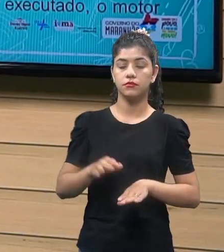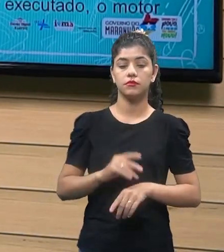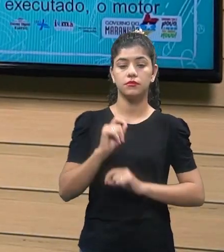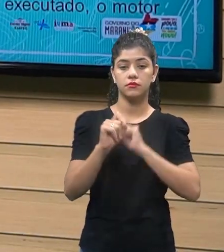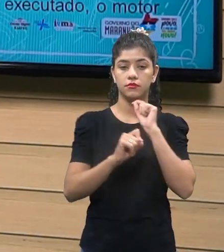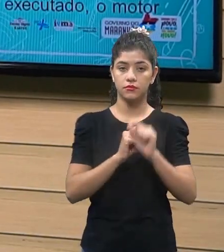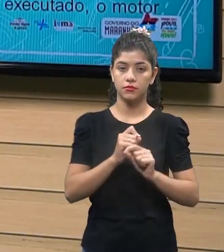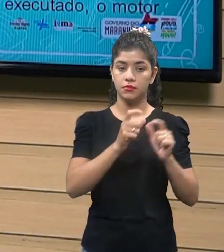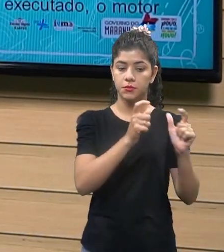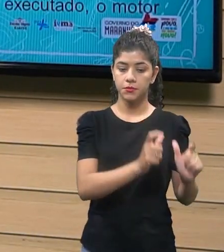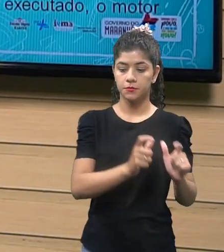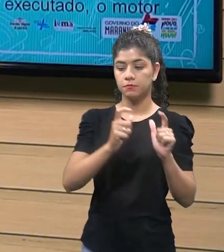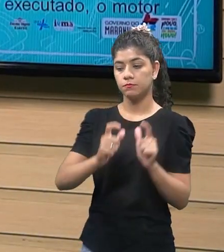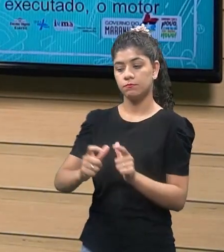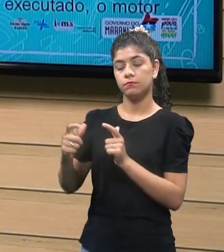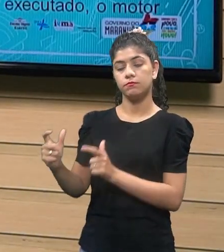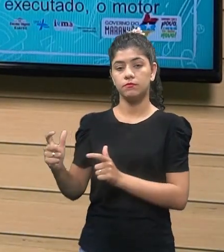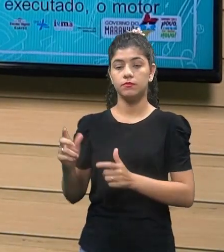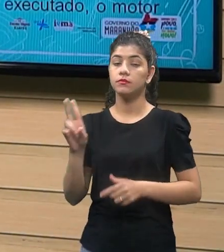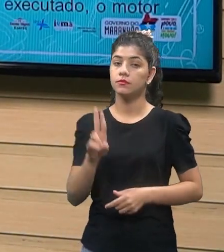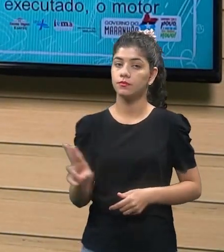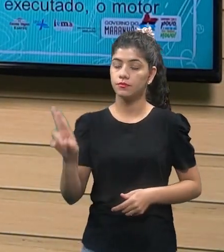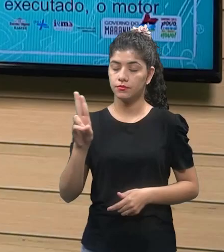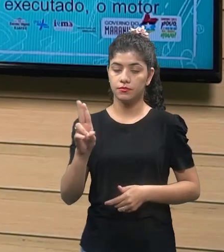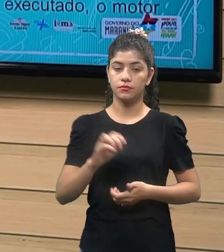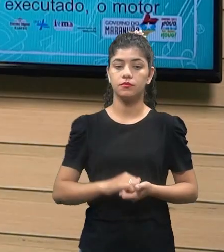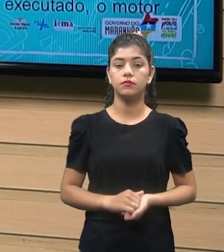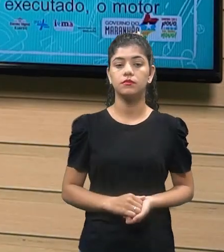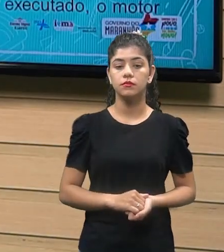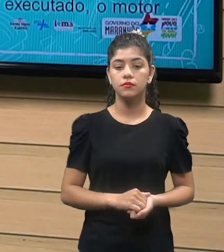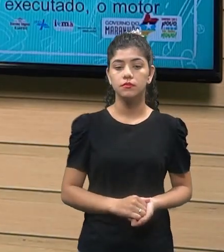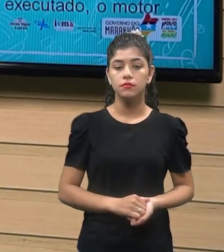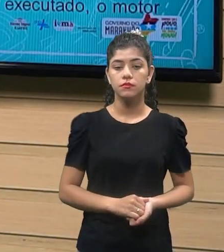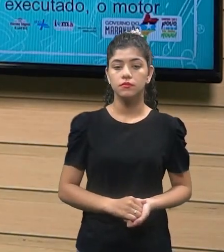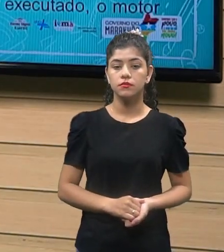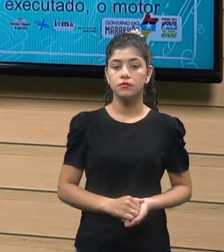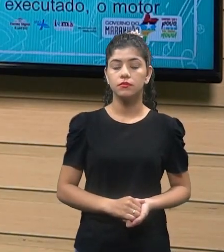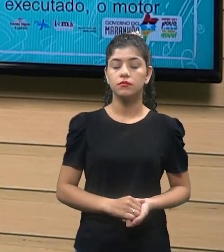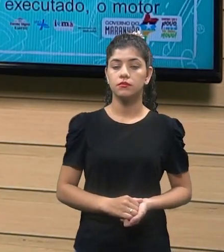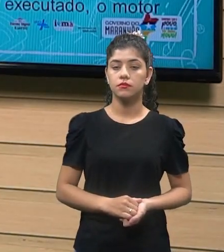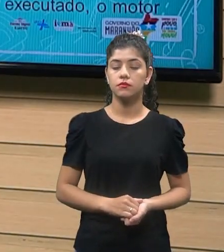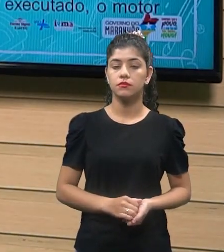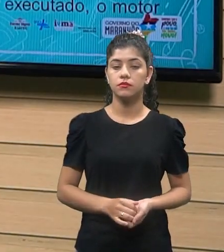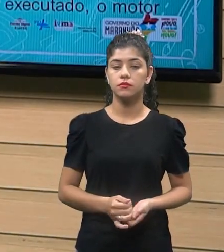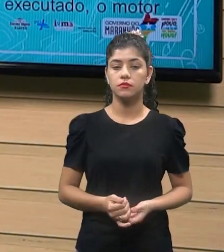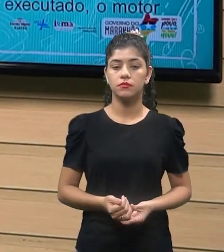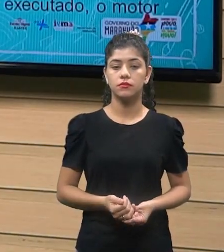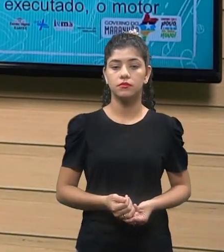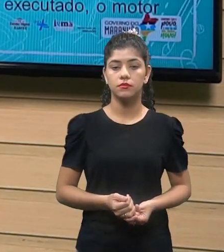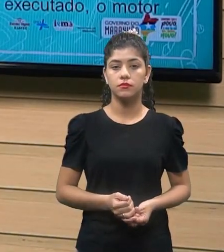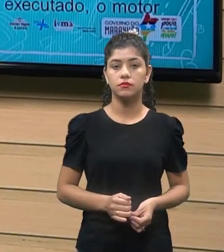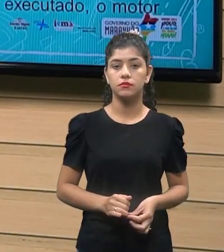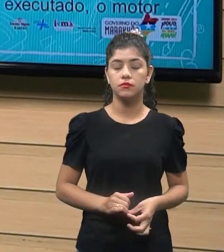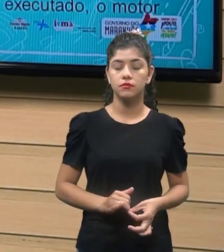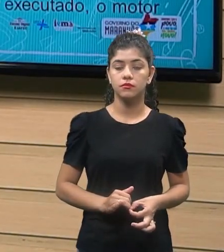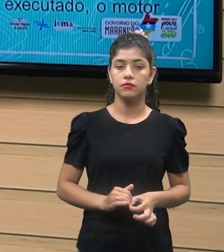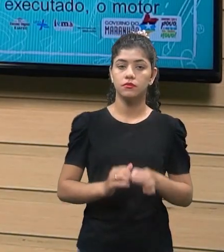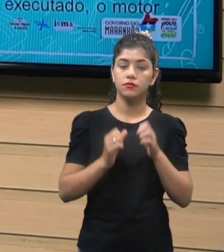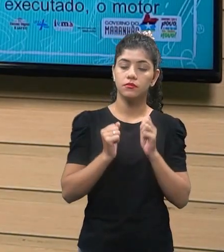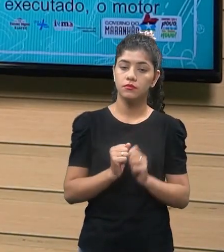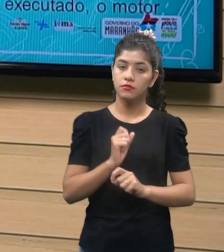da posição em que a gente vai utilizar esse robô, tá? Esse motor, na verdade, ele pode